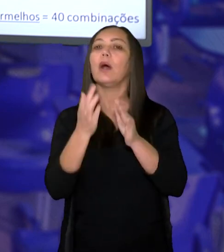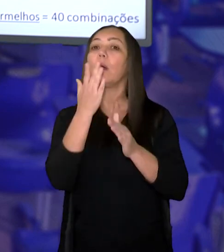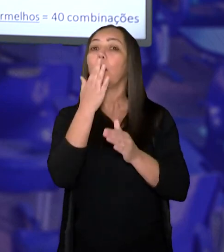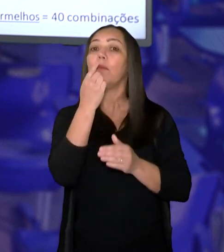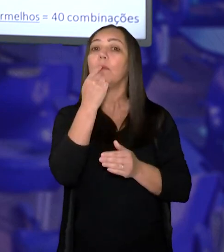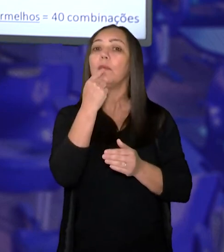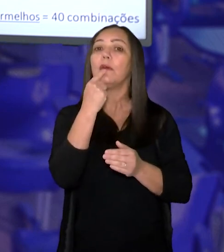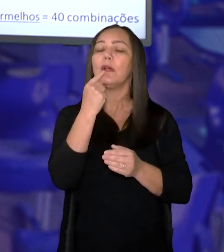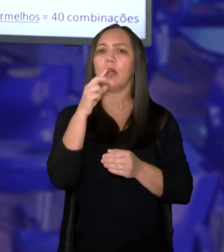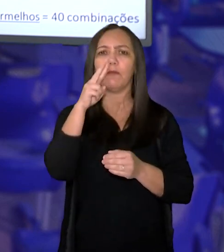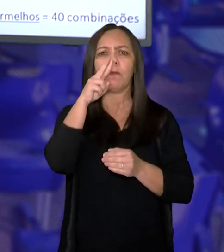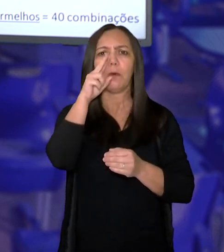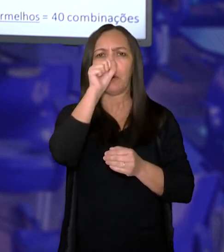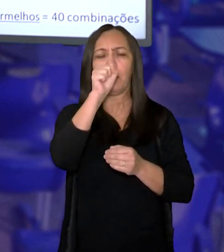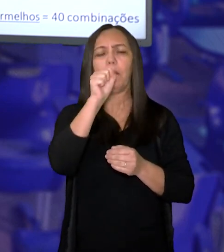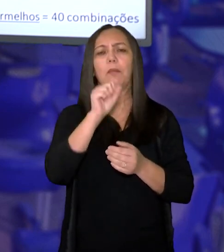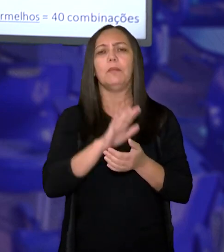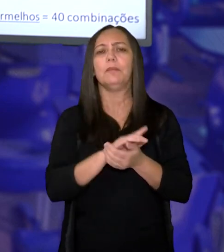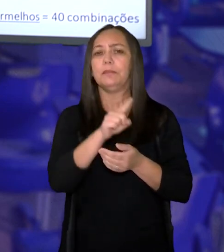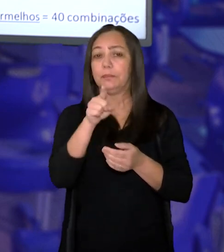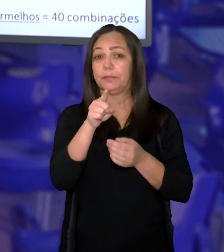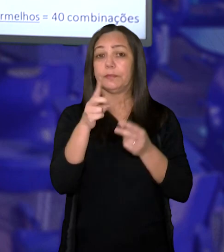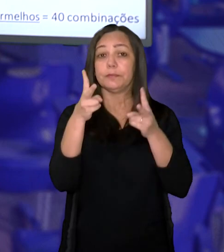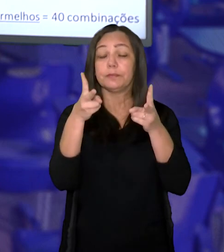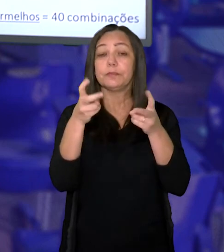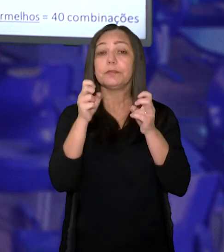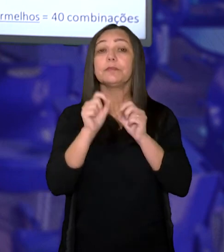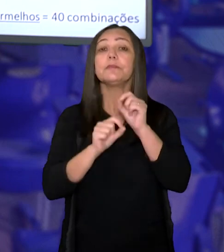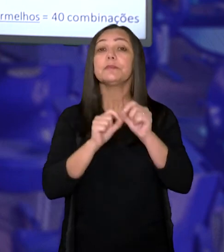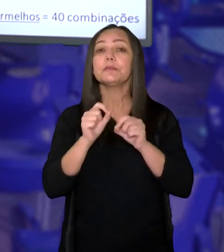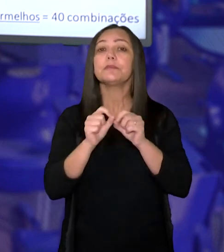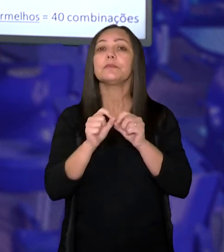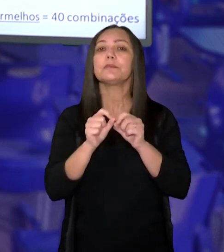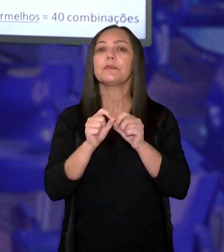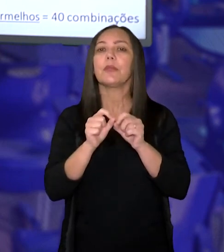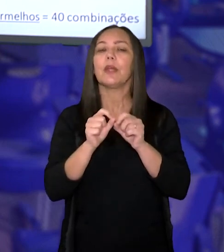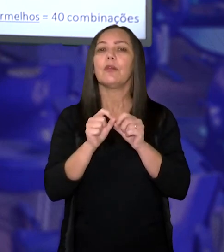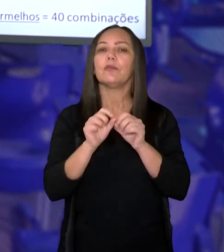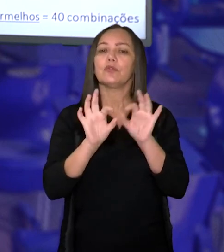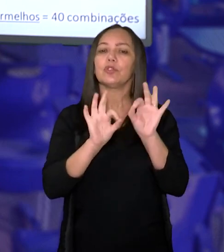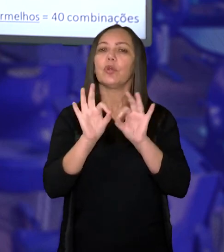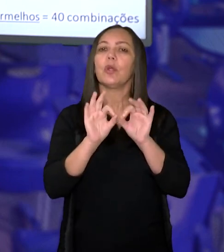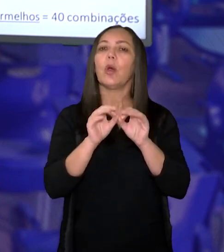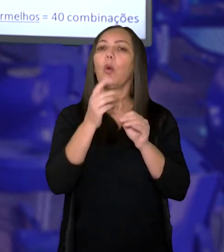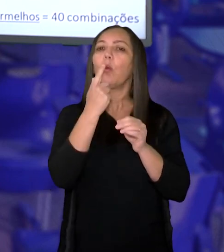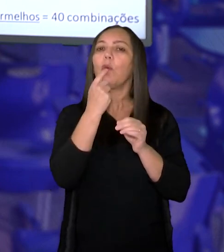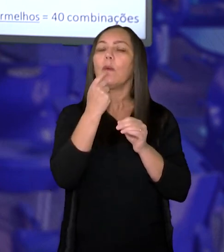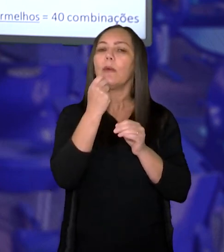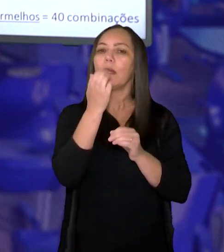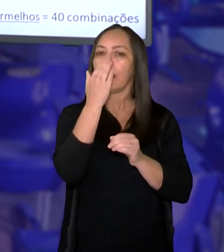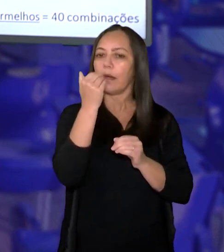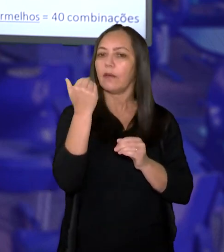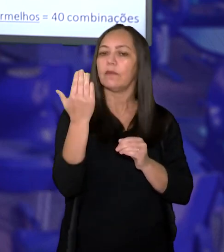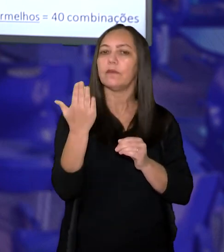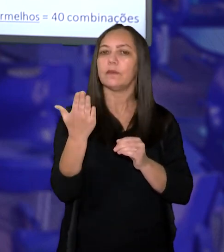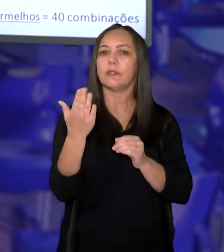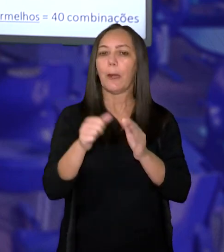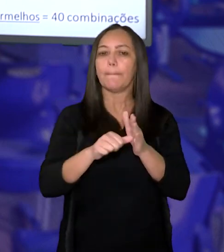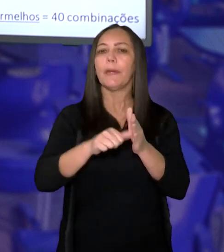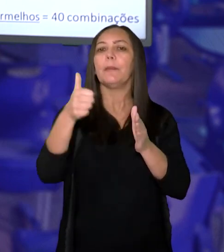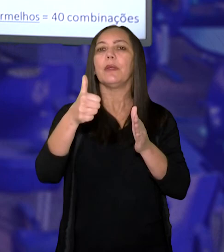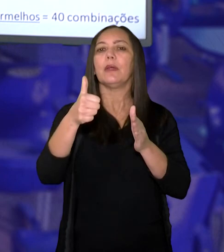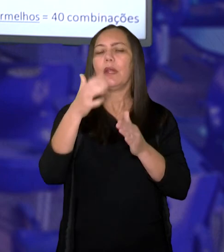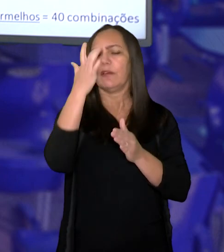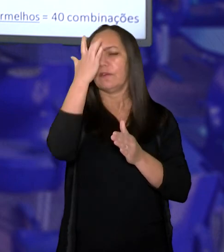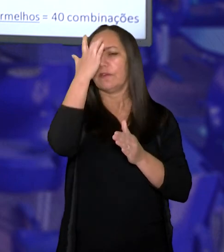o vermelho para você perceber, você colocando ele na frente, como fica